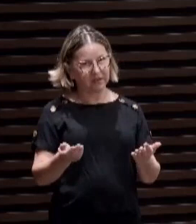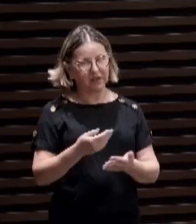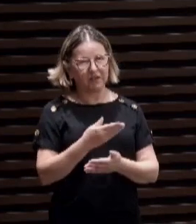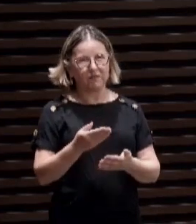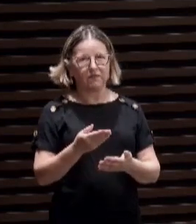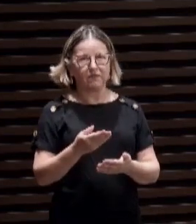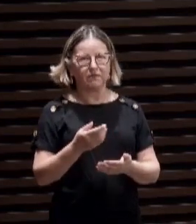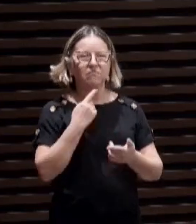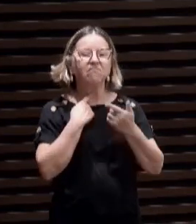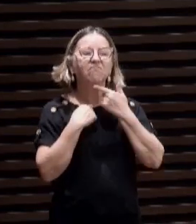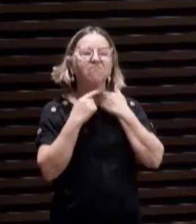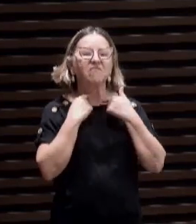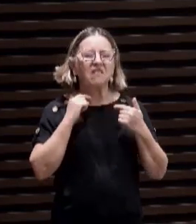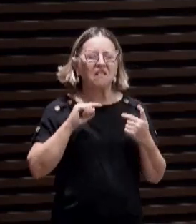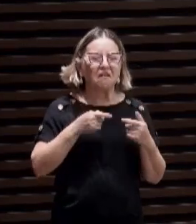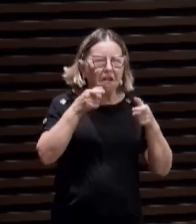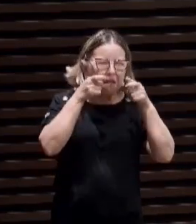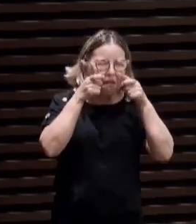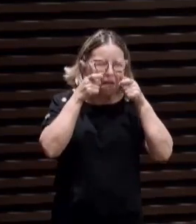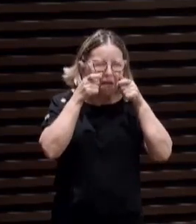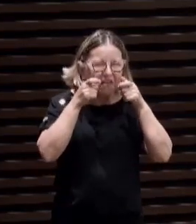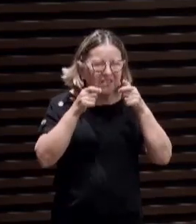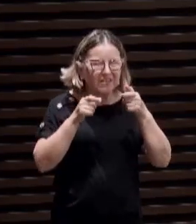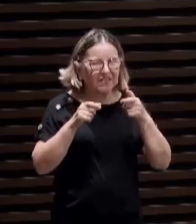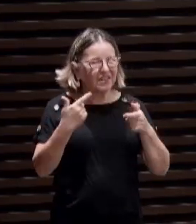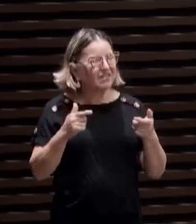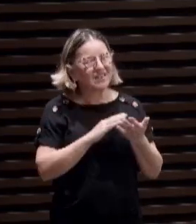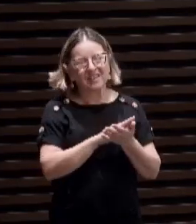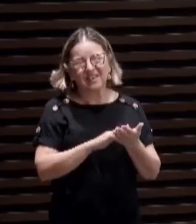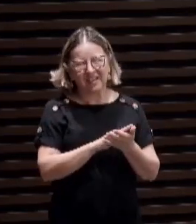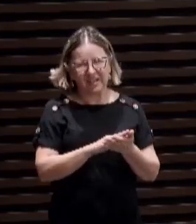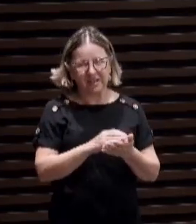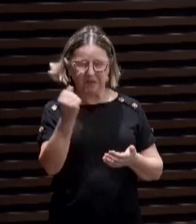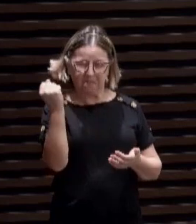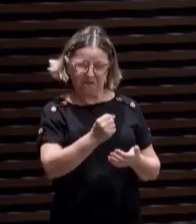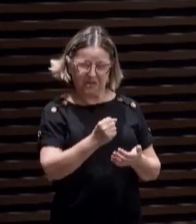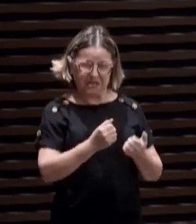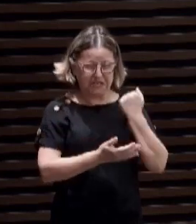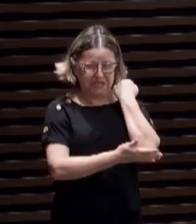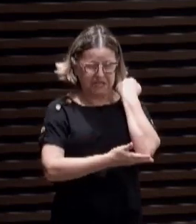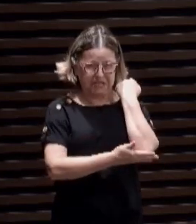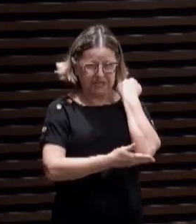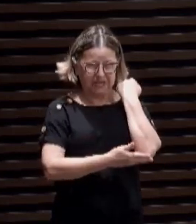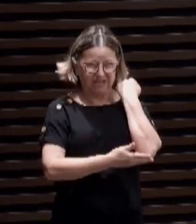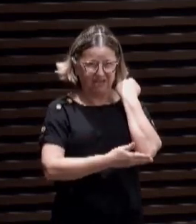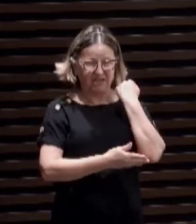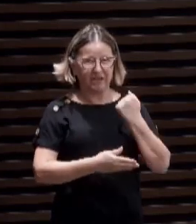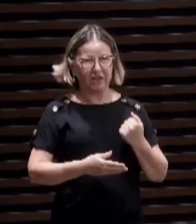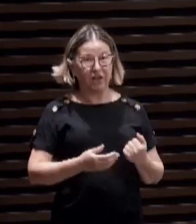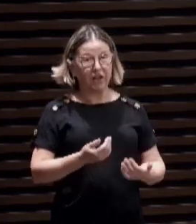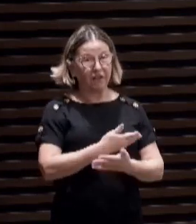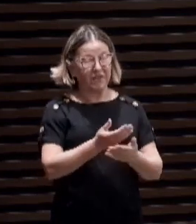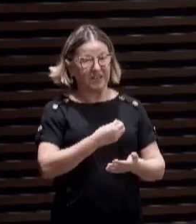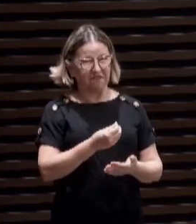tendes, matais e invejais e nada podeis obter. Viveis a lutar e a fazer guerras,